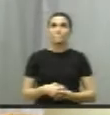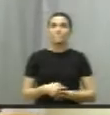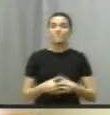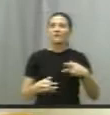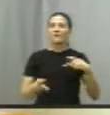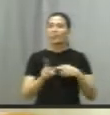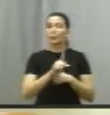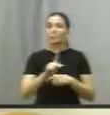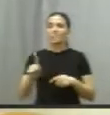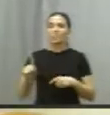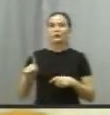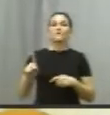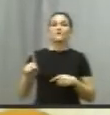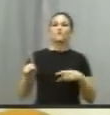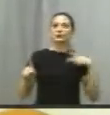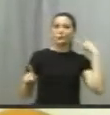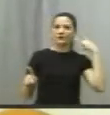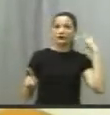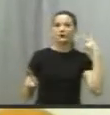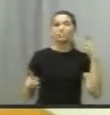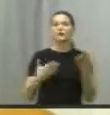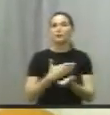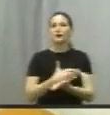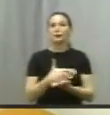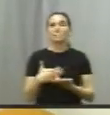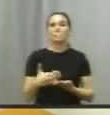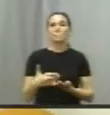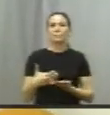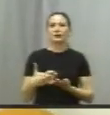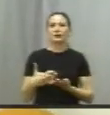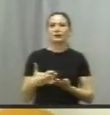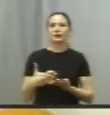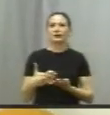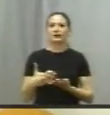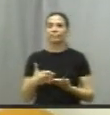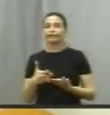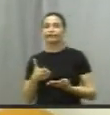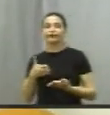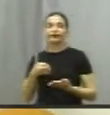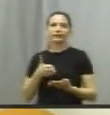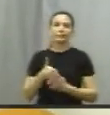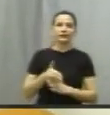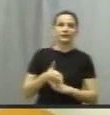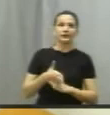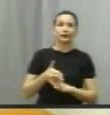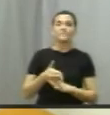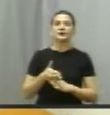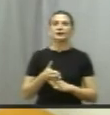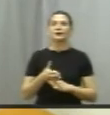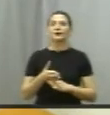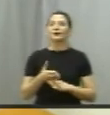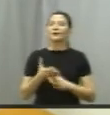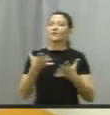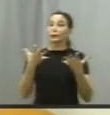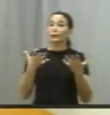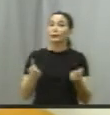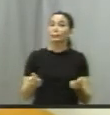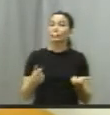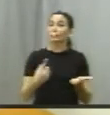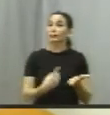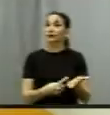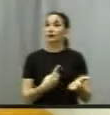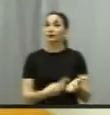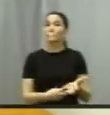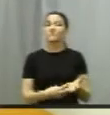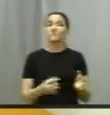Senhor presidente, senhores vereadores, eu queria começar a minha intervenção dizendo que eu concordo com o final